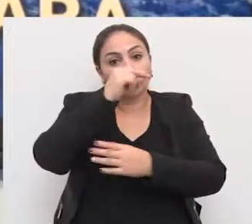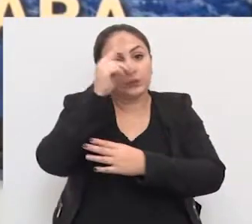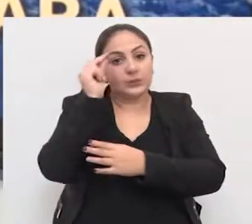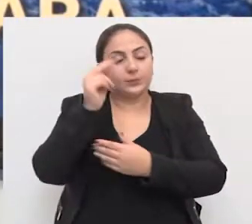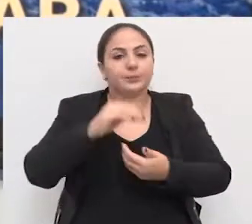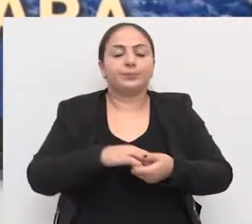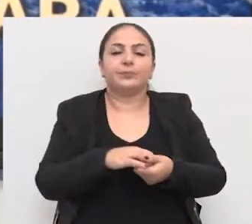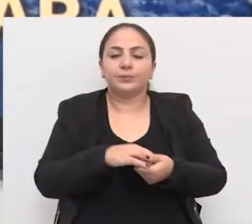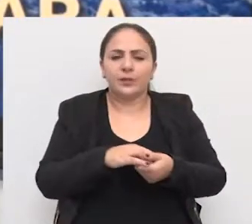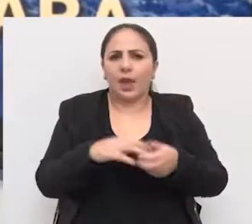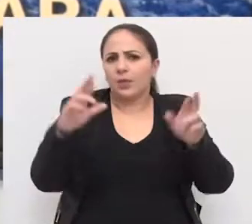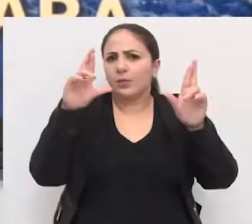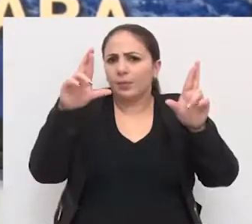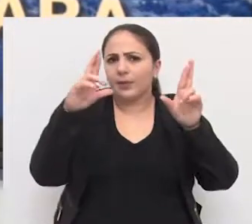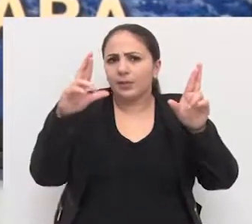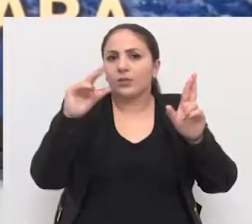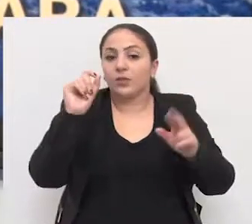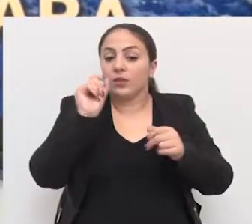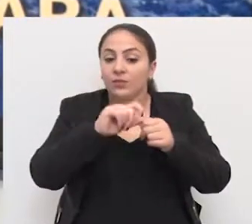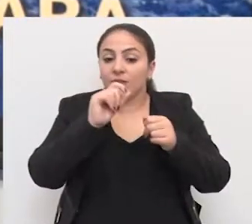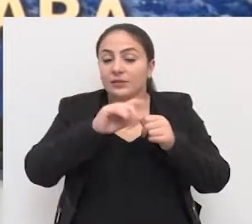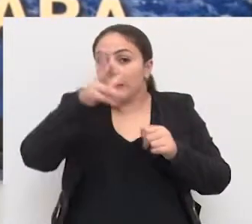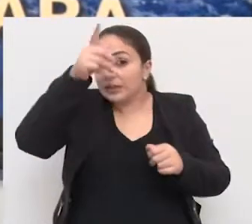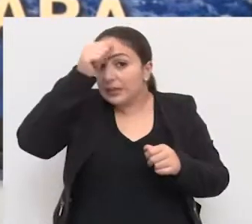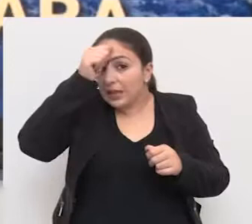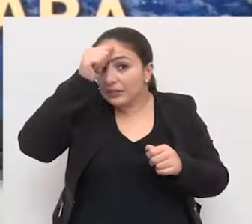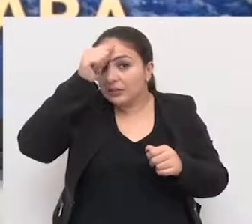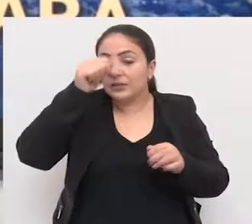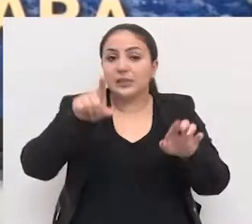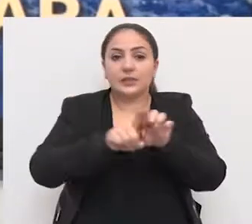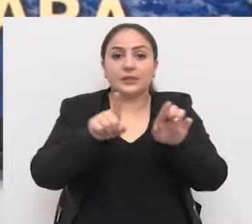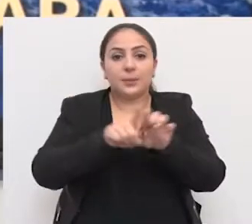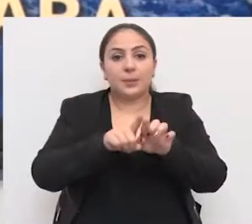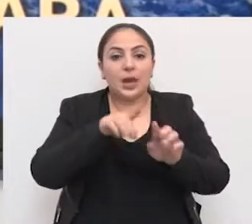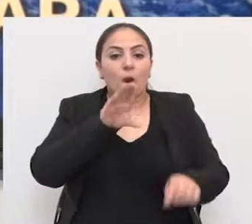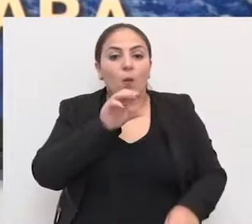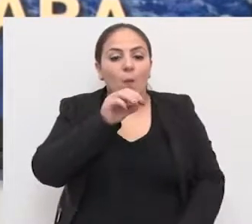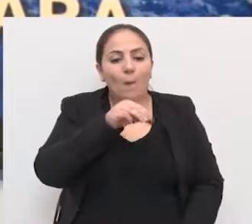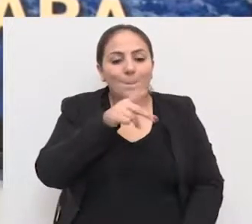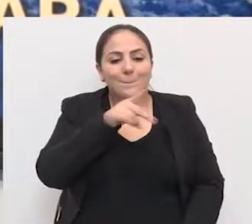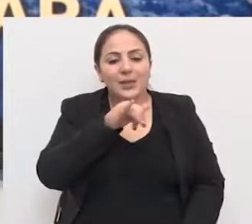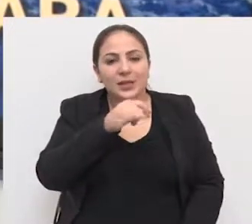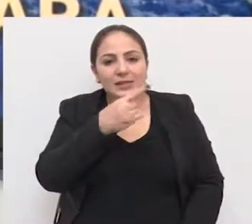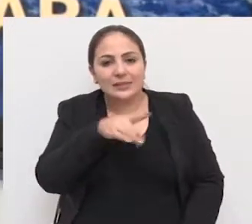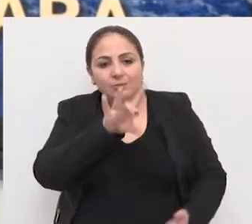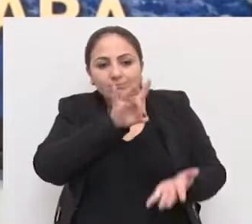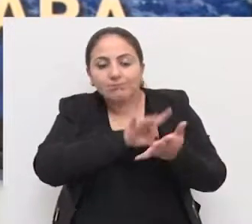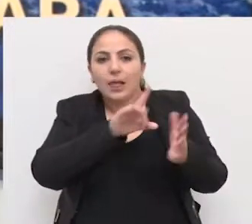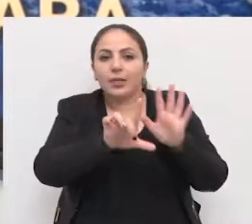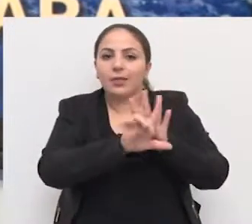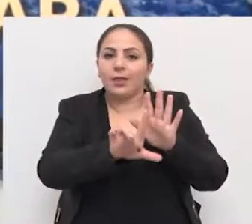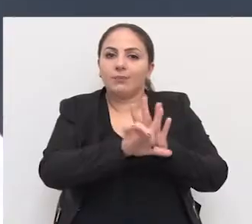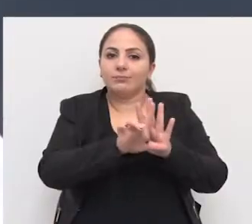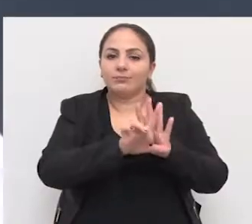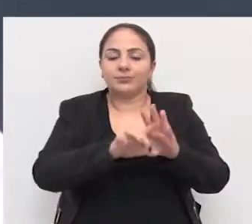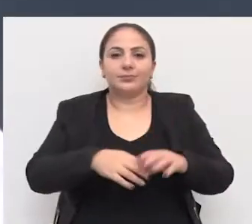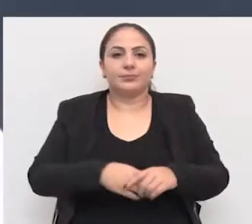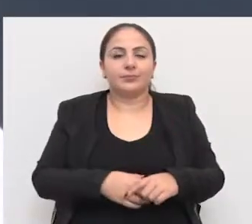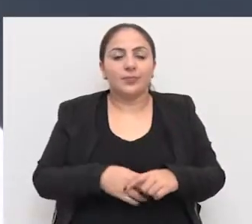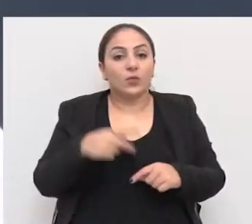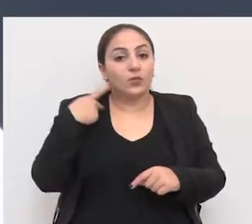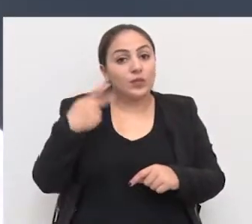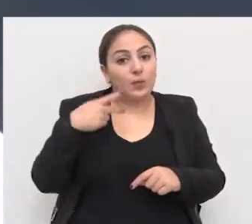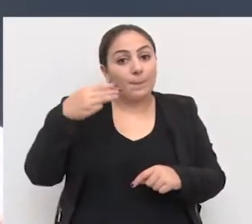do município. A expectativa é fazer a análise e a compilação das leis em vigor. O